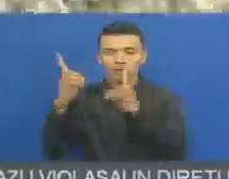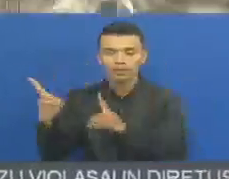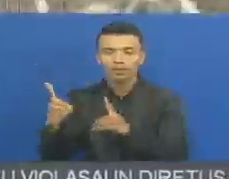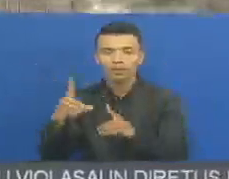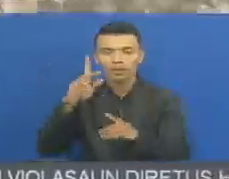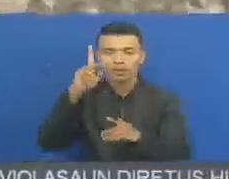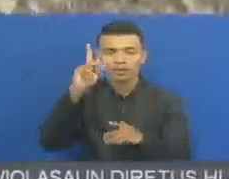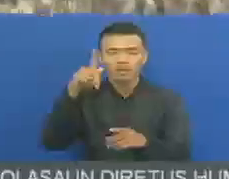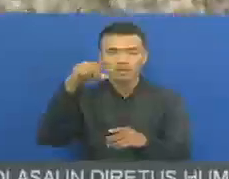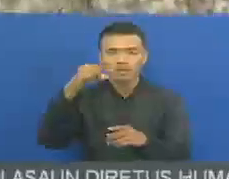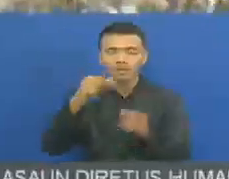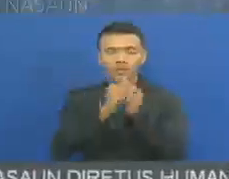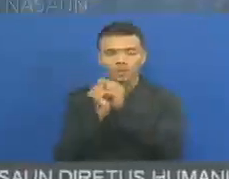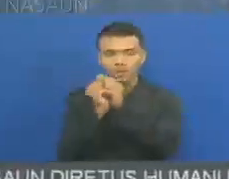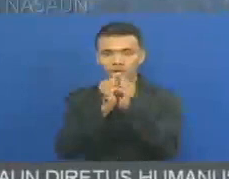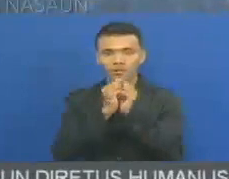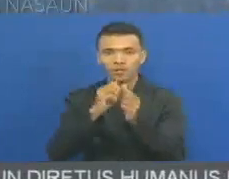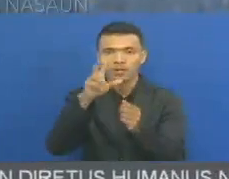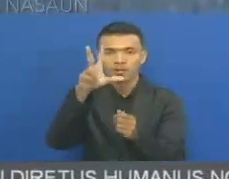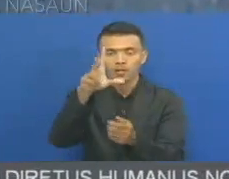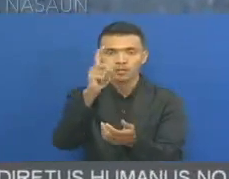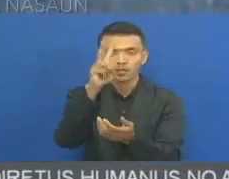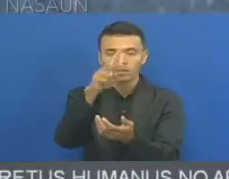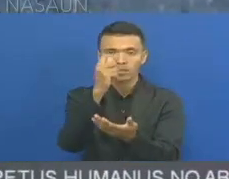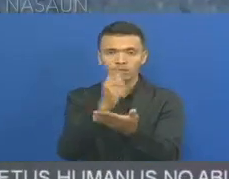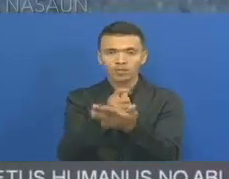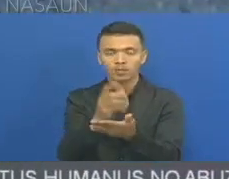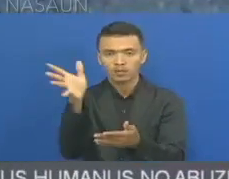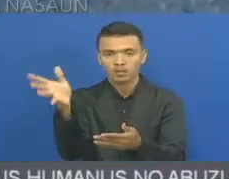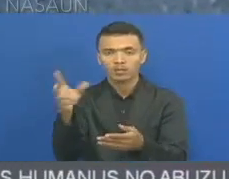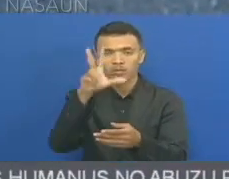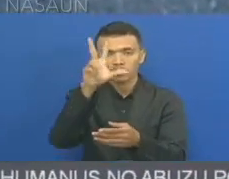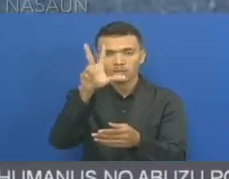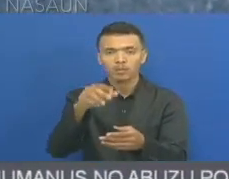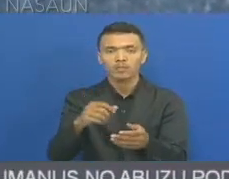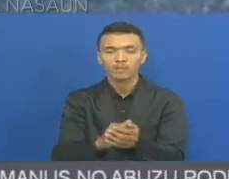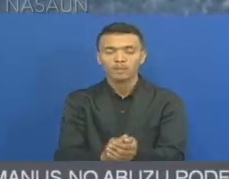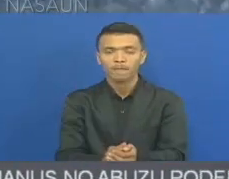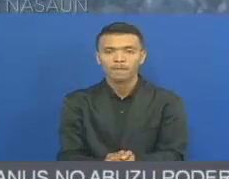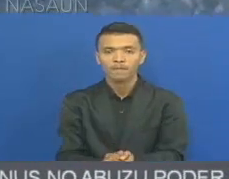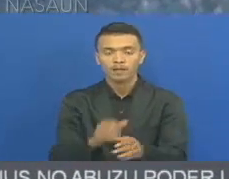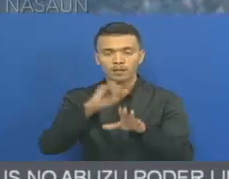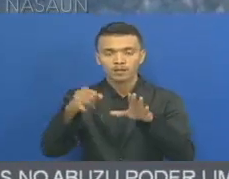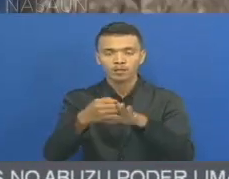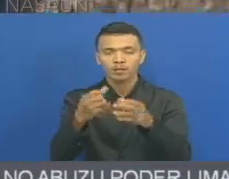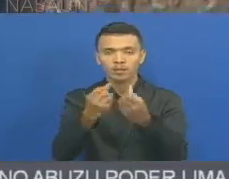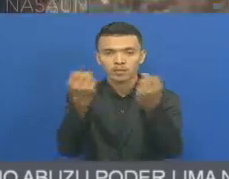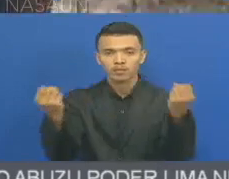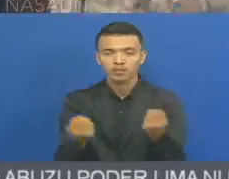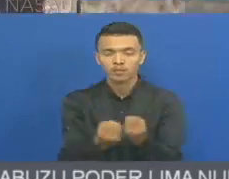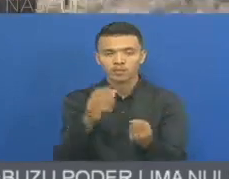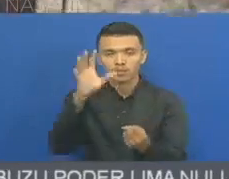LNG. Hamutuk hectares atos rua Lima Nulo to atos tolo. Nebe ocupa tomak suku Maluru ho aldeia Lima